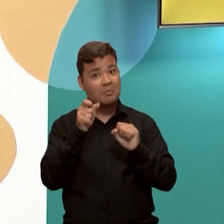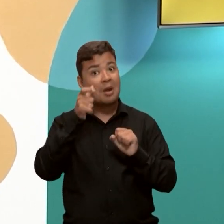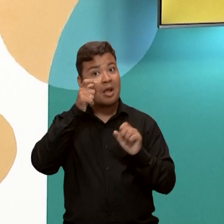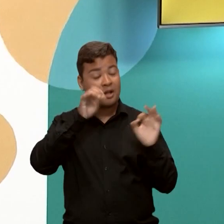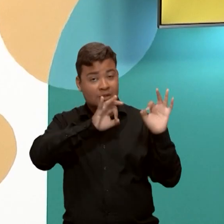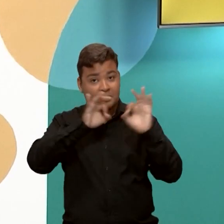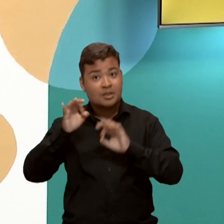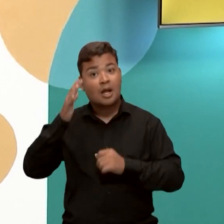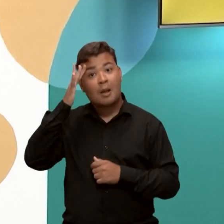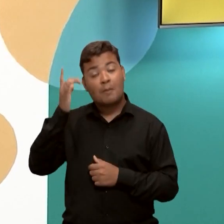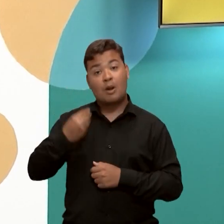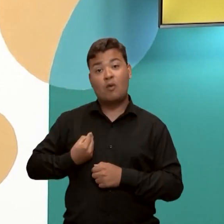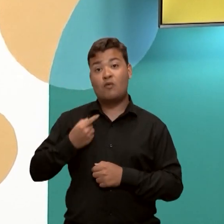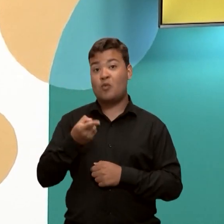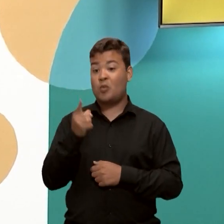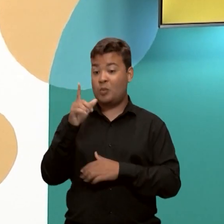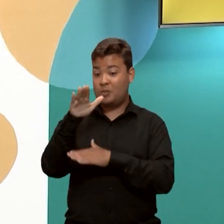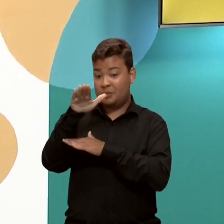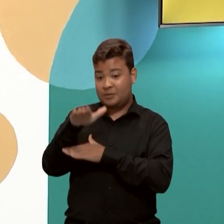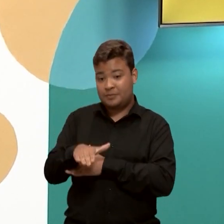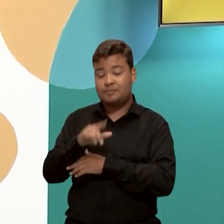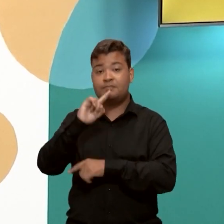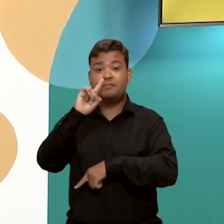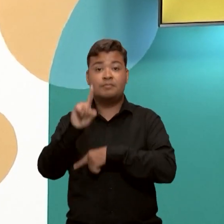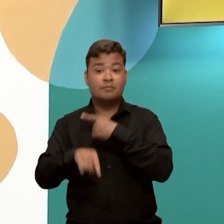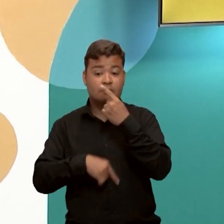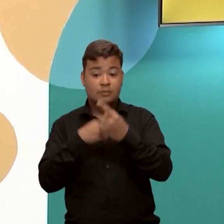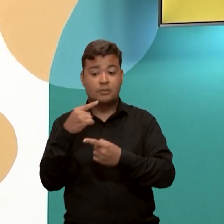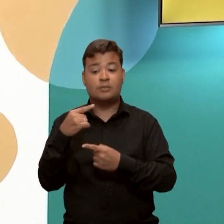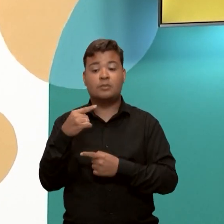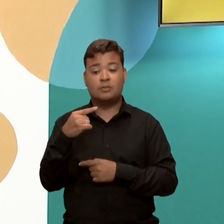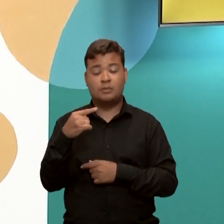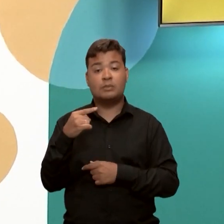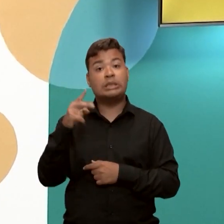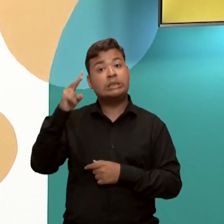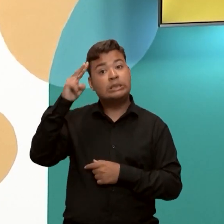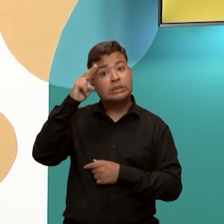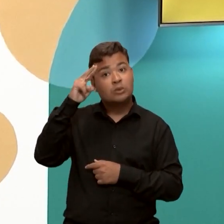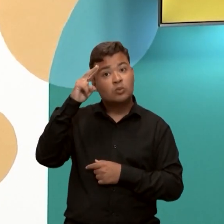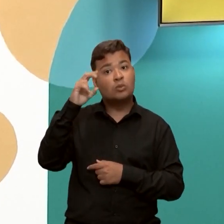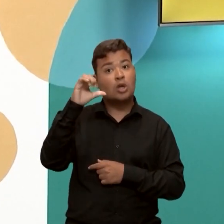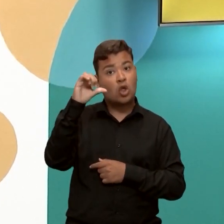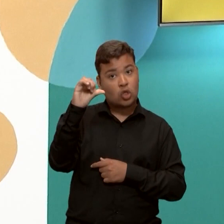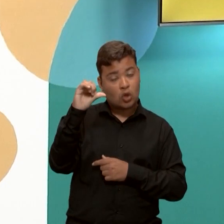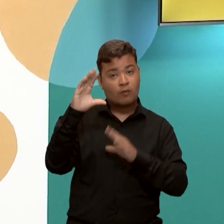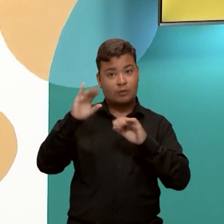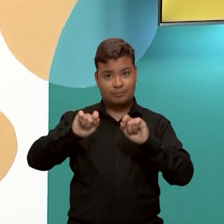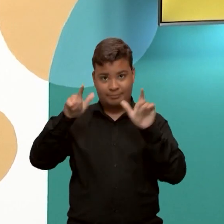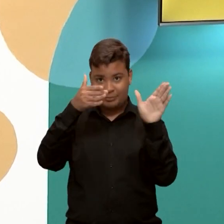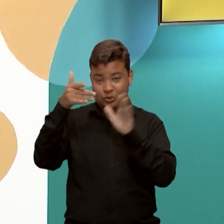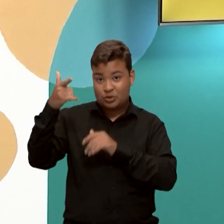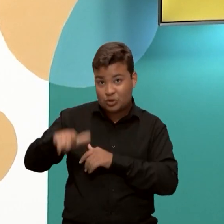ao vivo, à 13h. A reprise é segunda-feira às 9 da noite, de